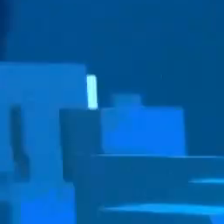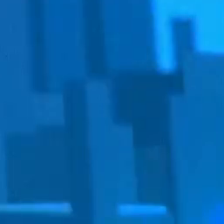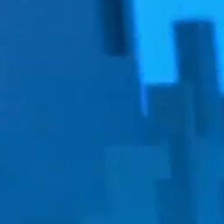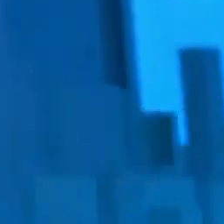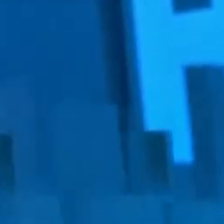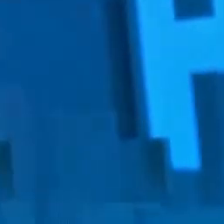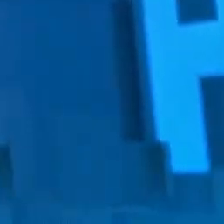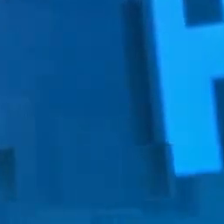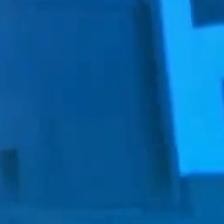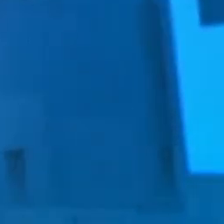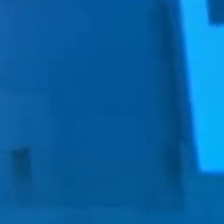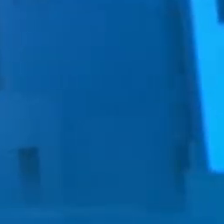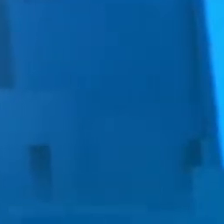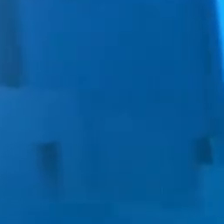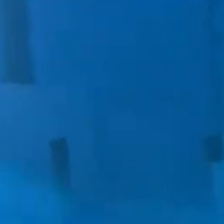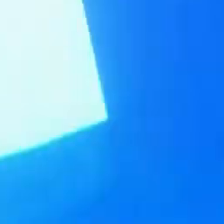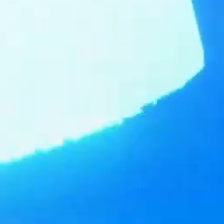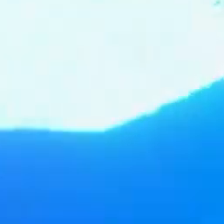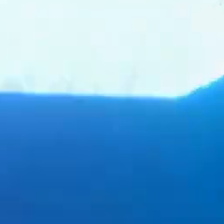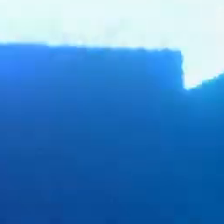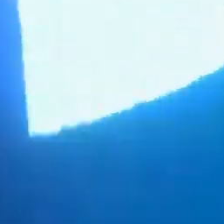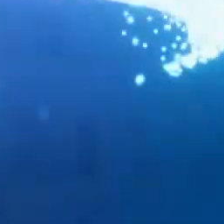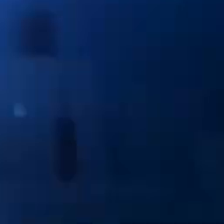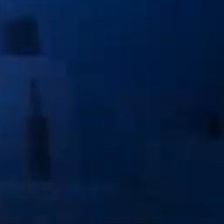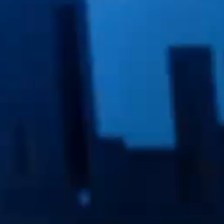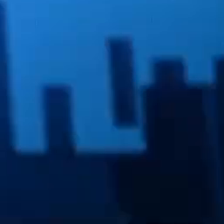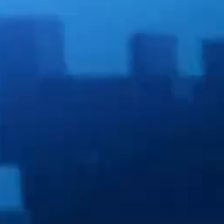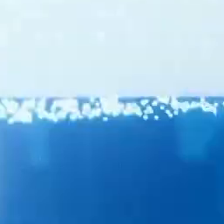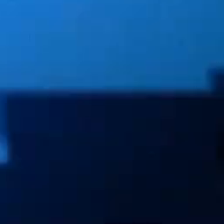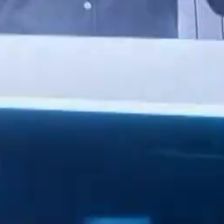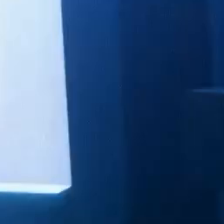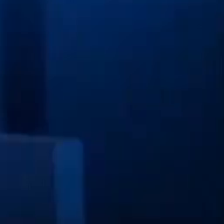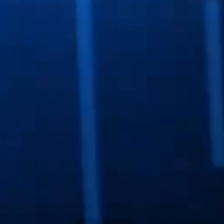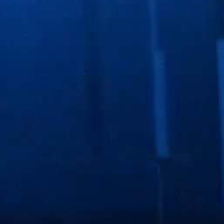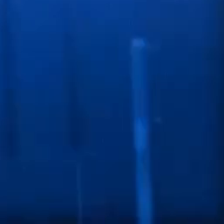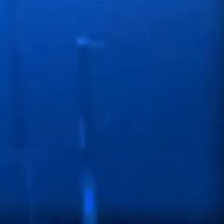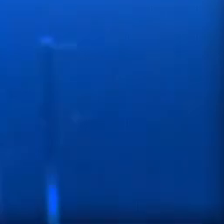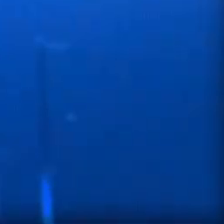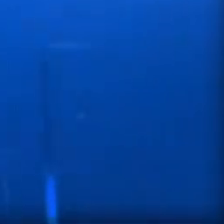E aí E aí